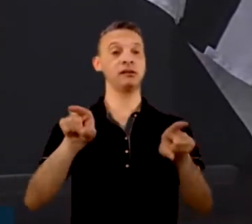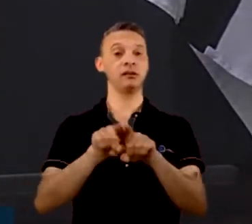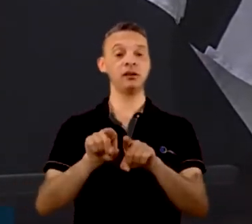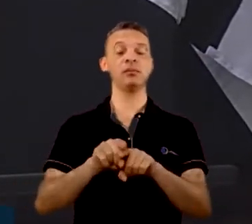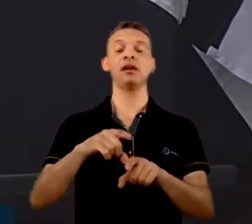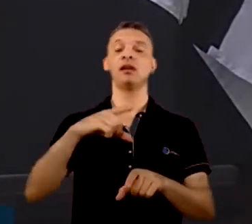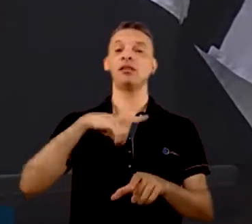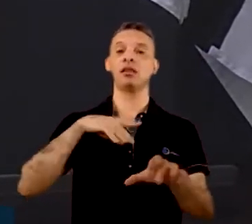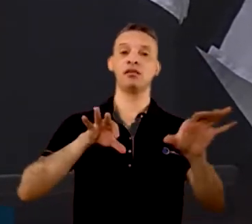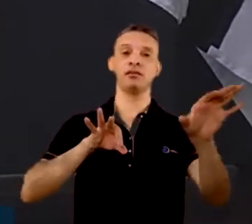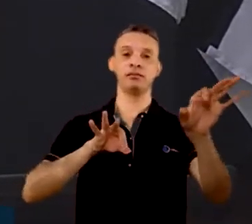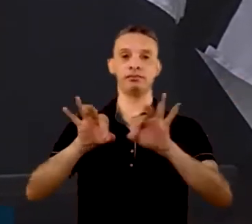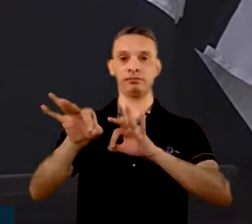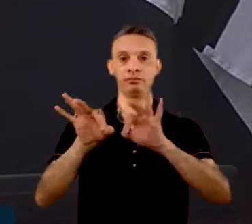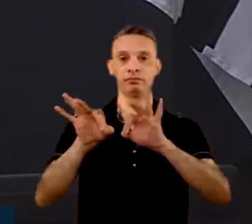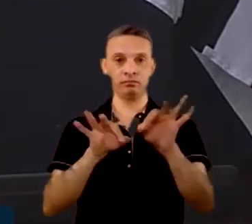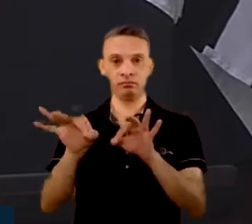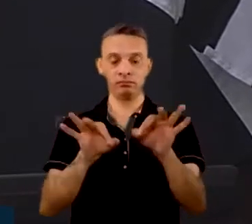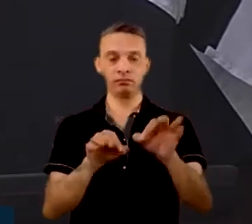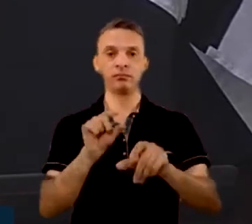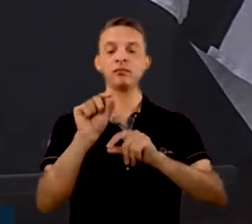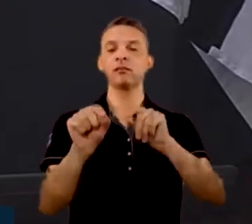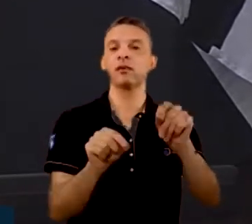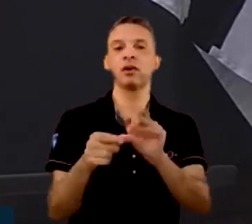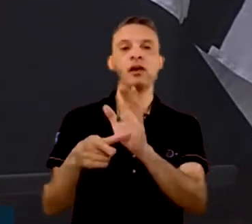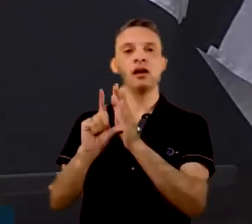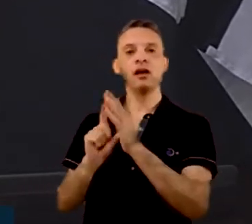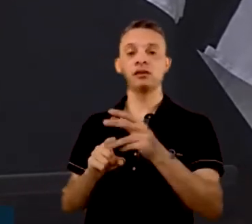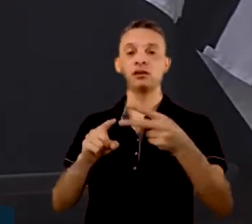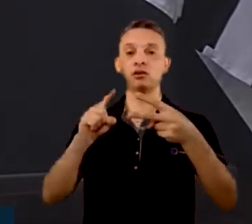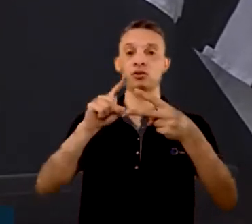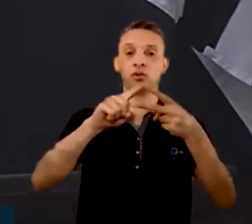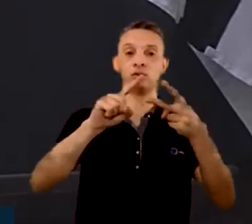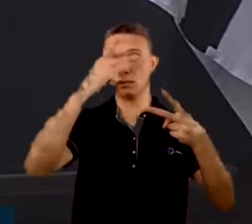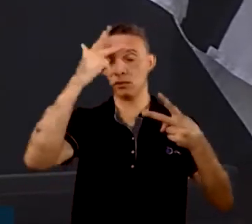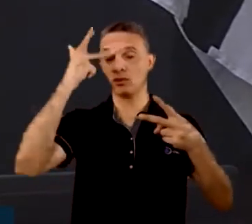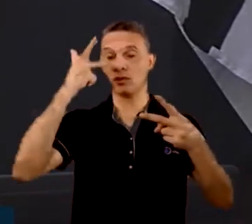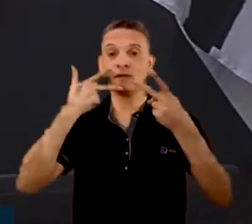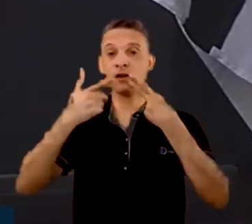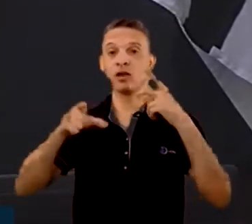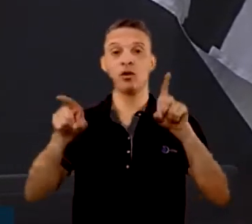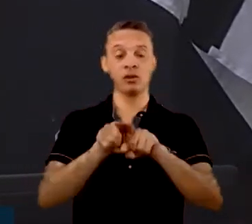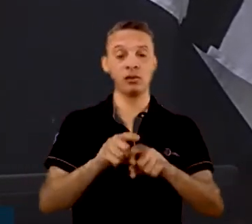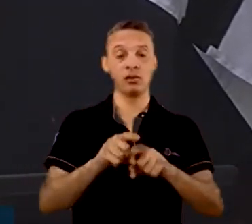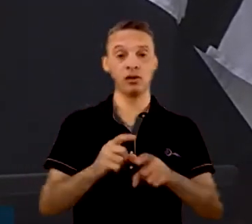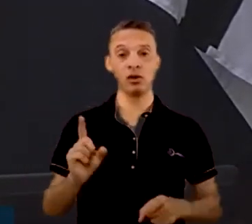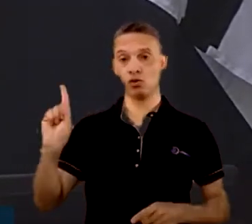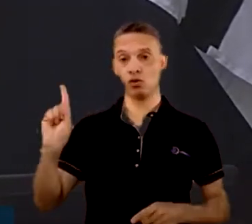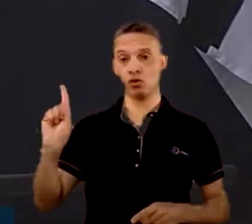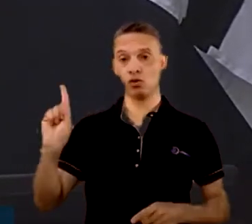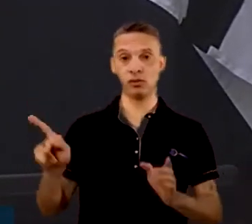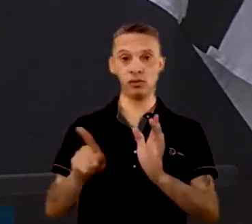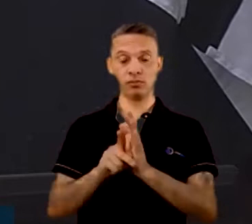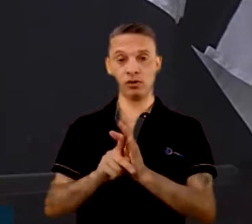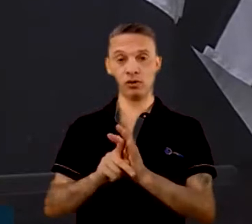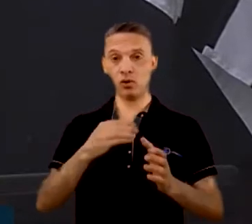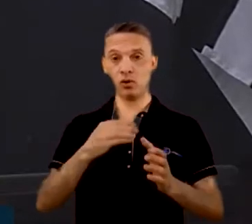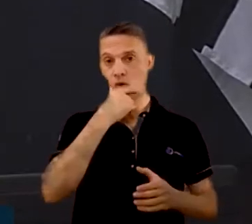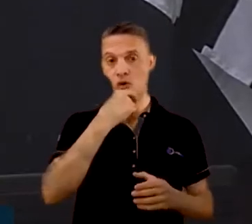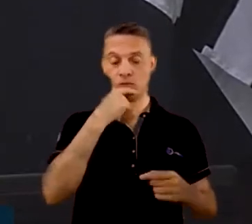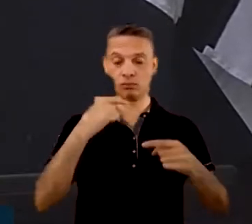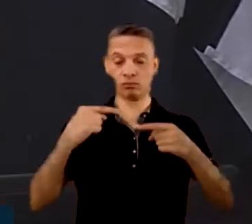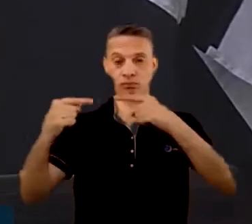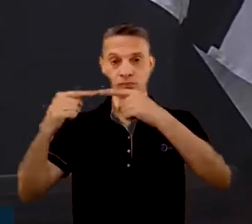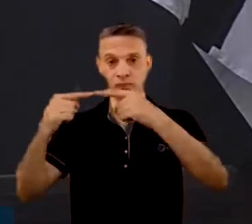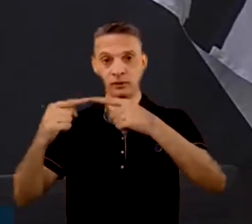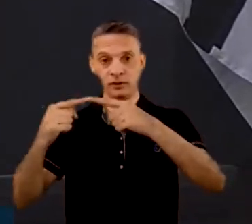né, aí duas falas, né, vamos colocar assim, uma fala que foi feita aqui numa linha e a